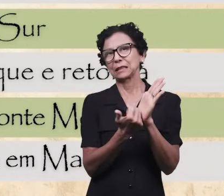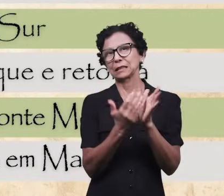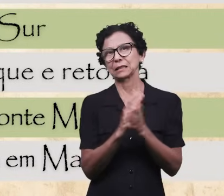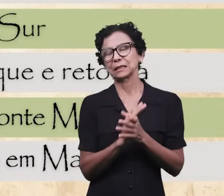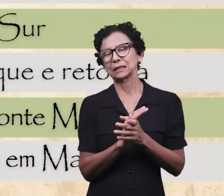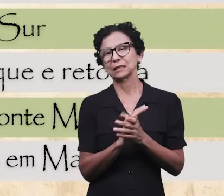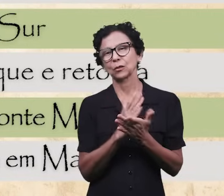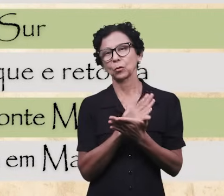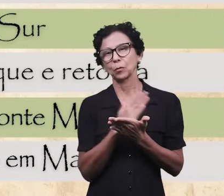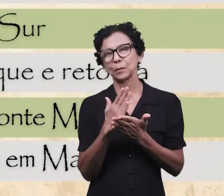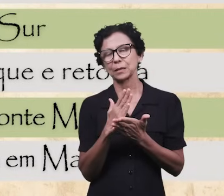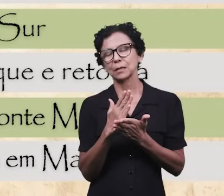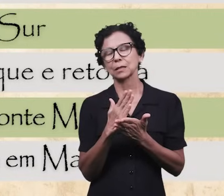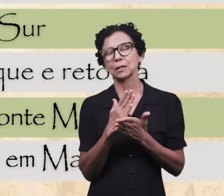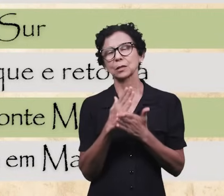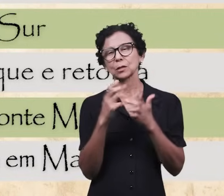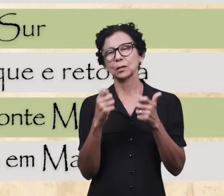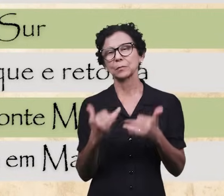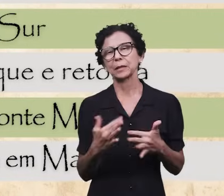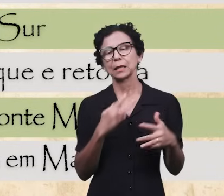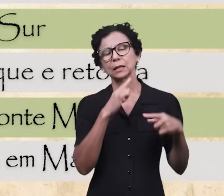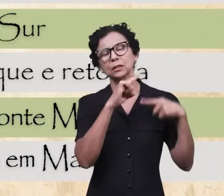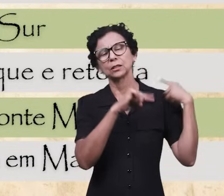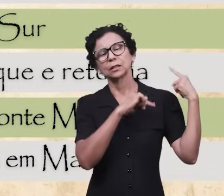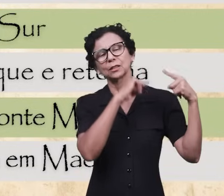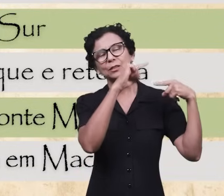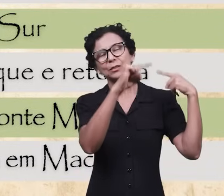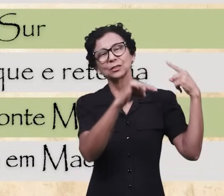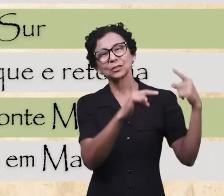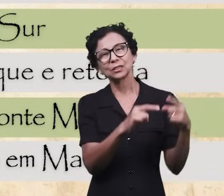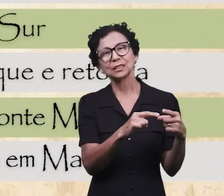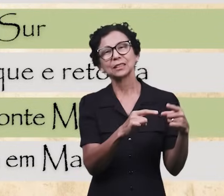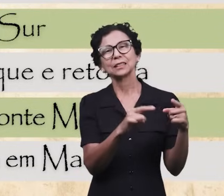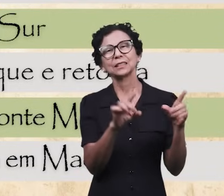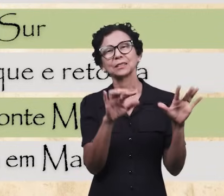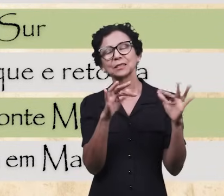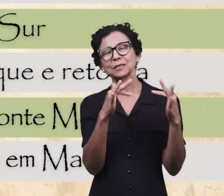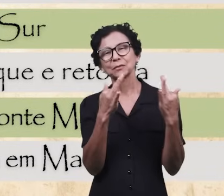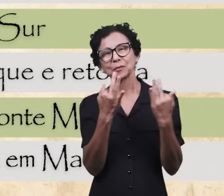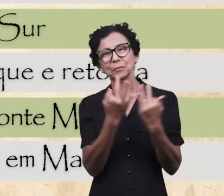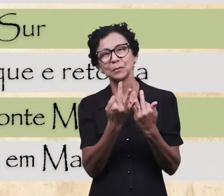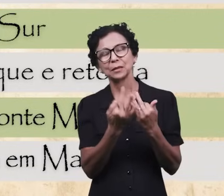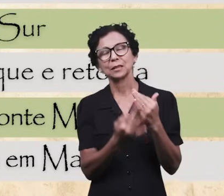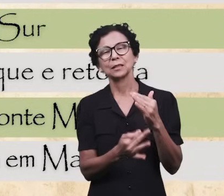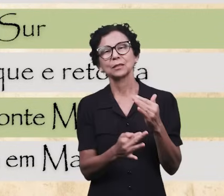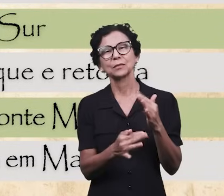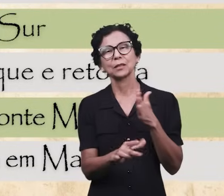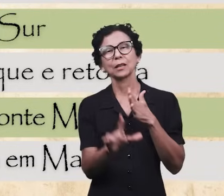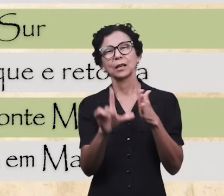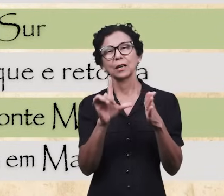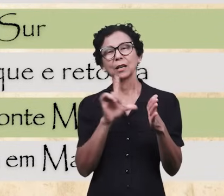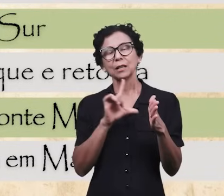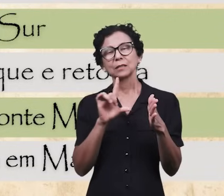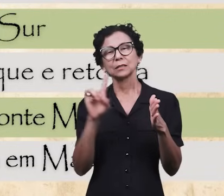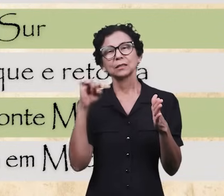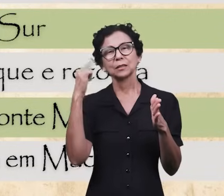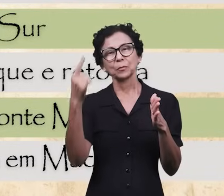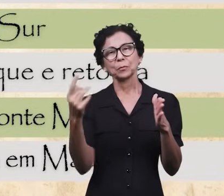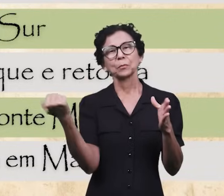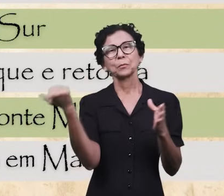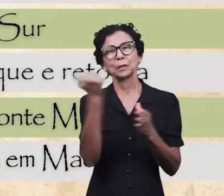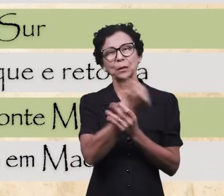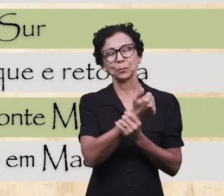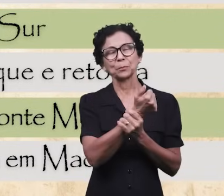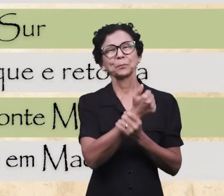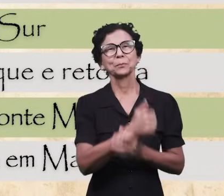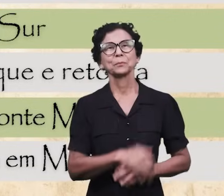família, né, tanto os que vieram antes e depois de Abraão. Temos então um quadro resumo que vai